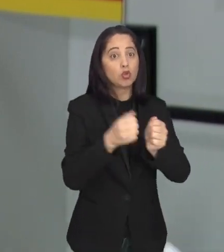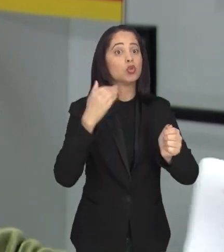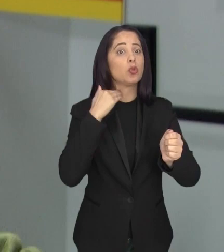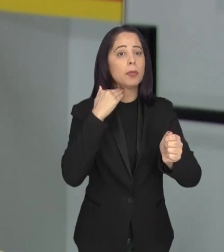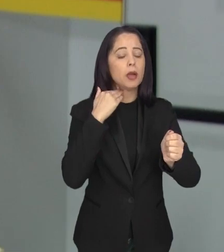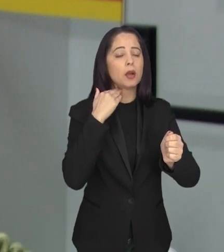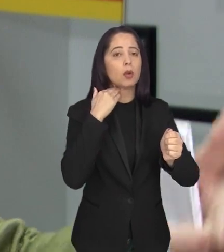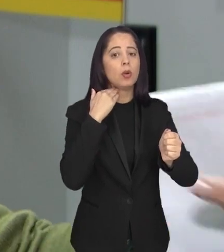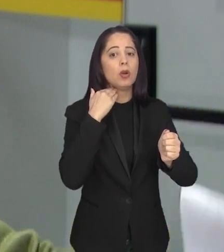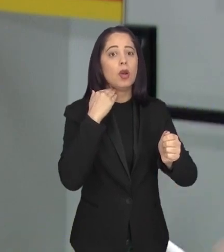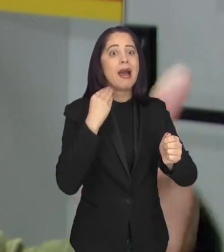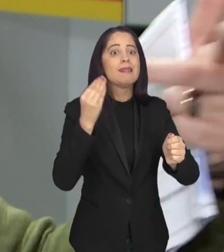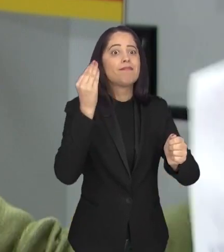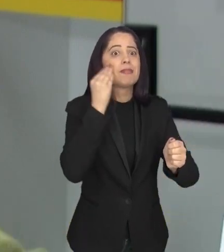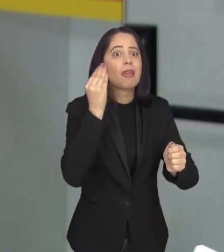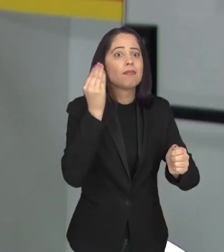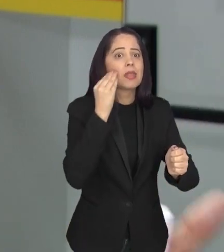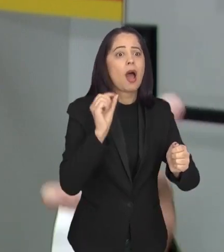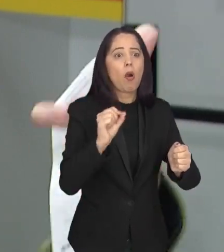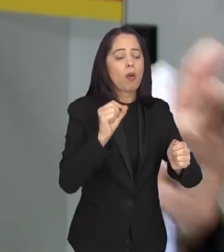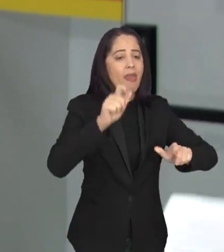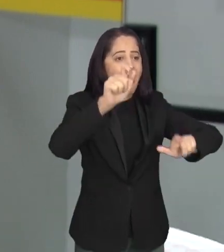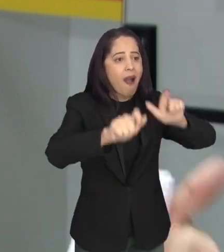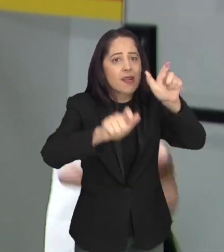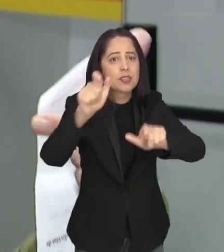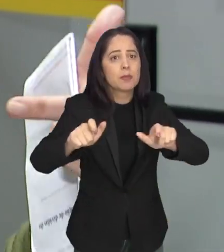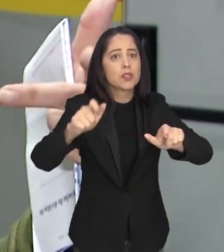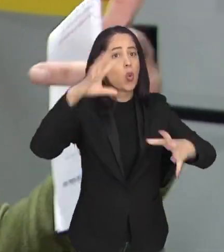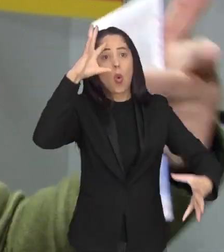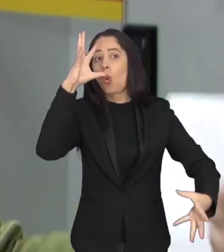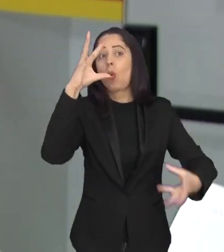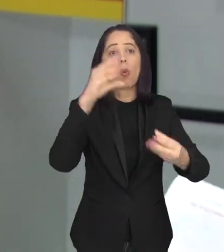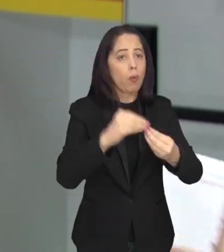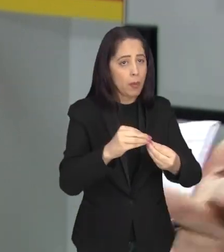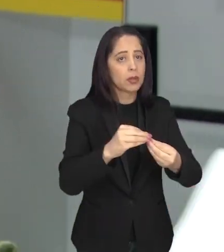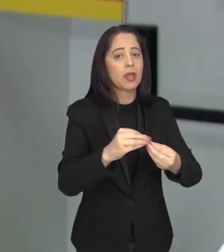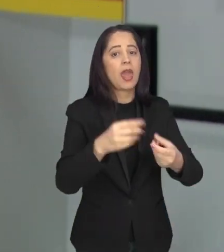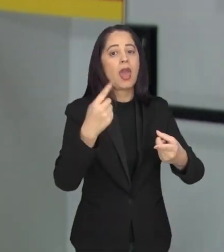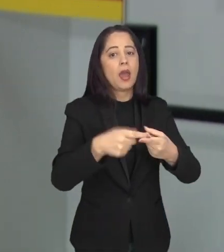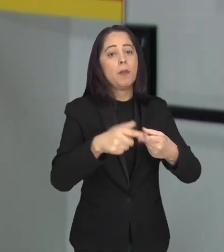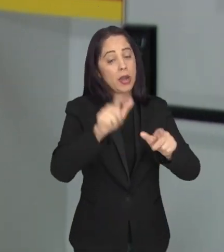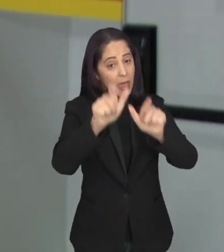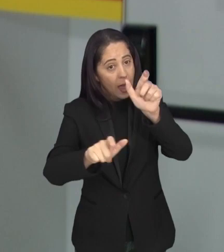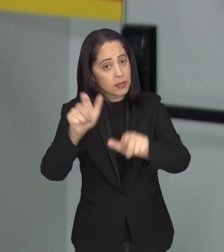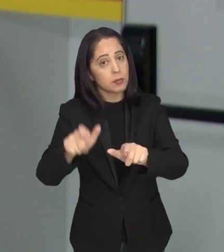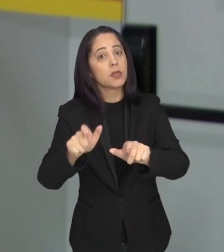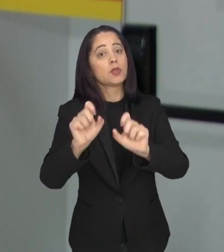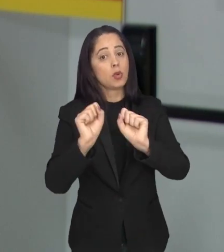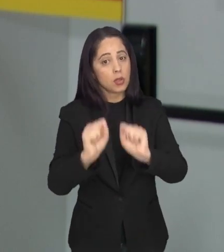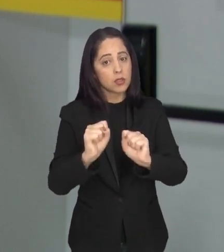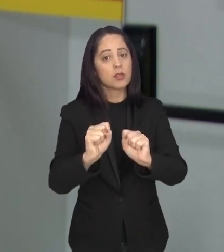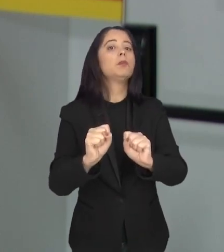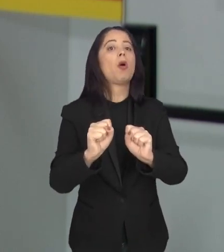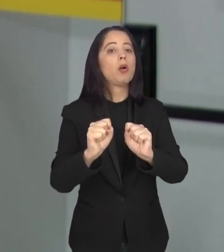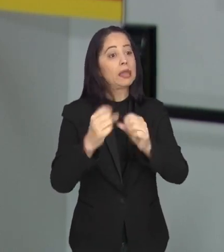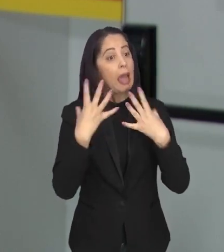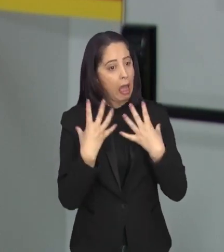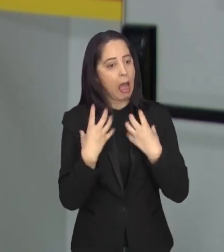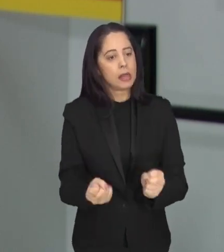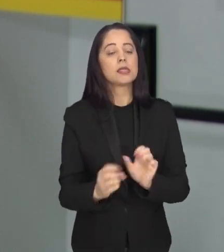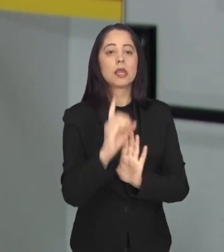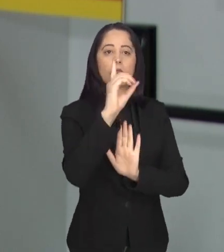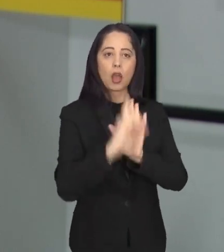com bancos, com comércio, enfim, fazer com que isso seja de conhecimento de todos, porque daí eles podem